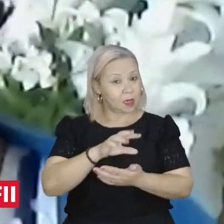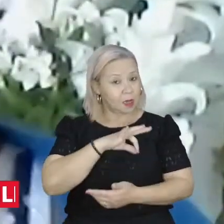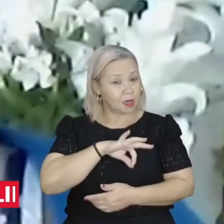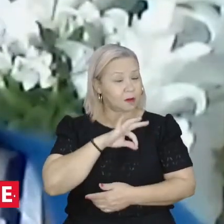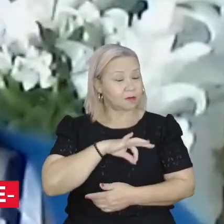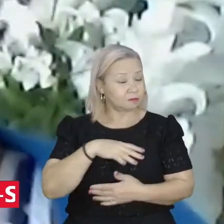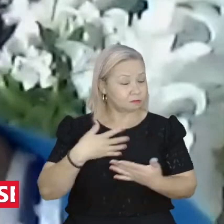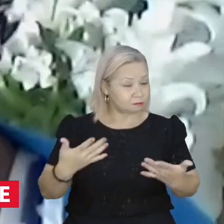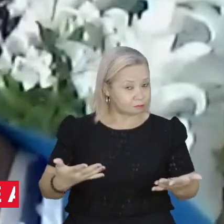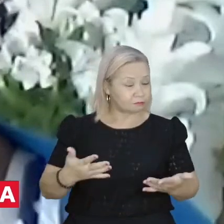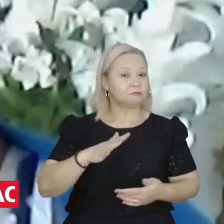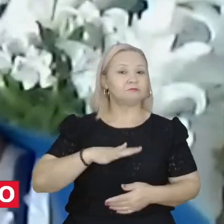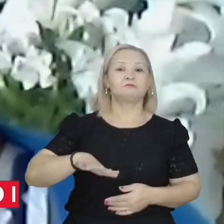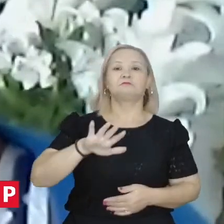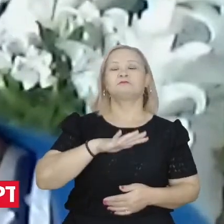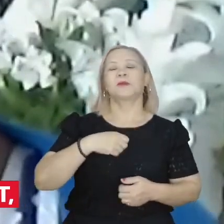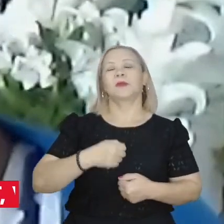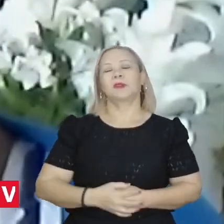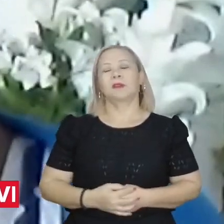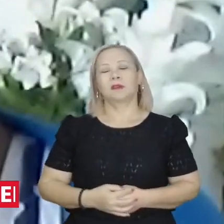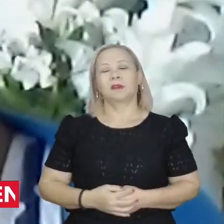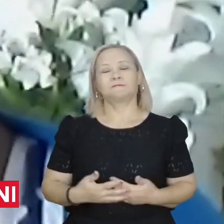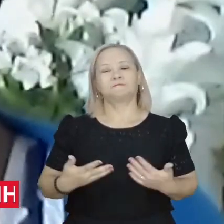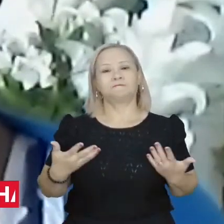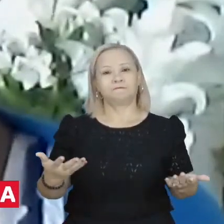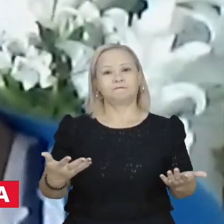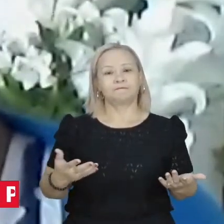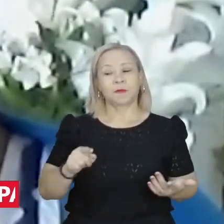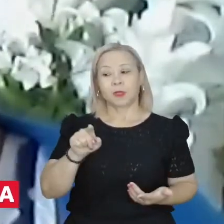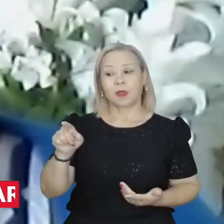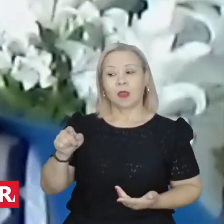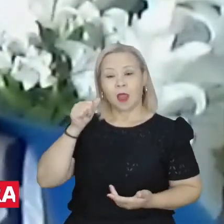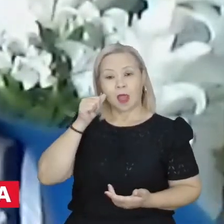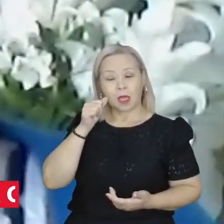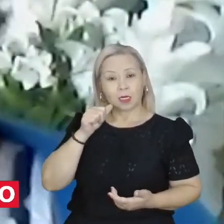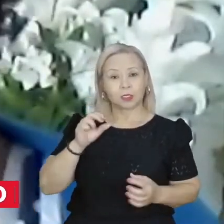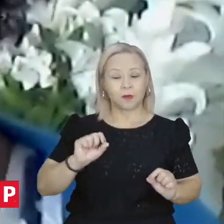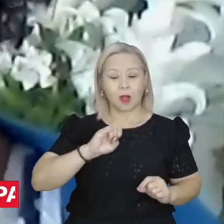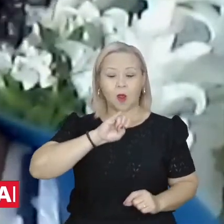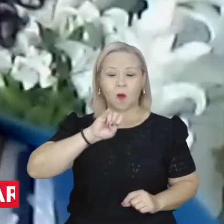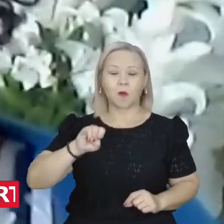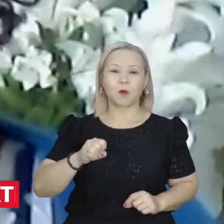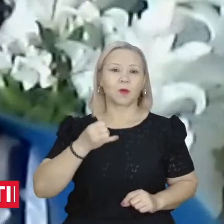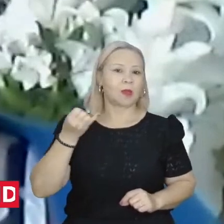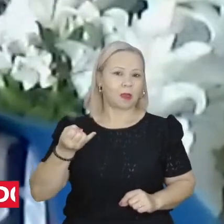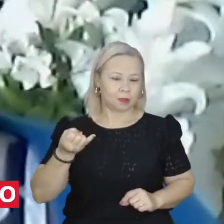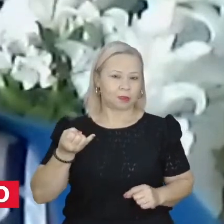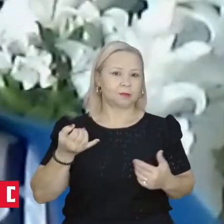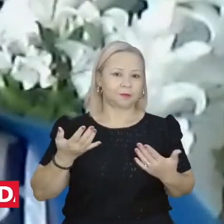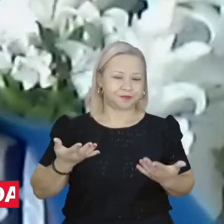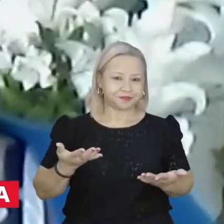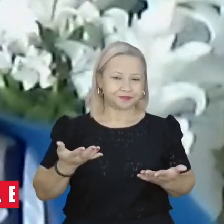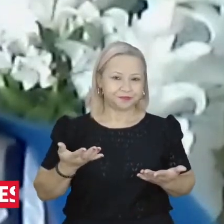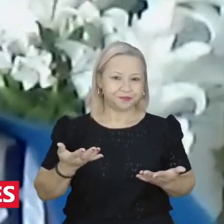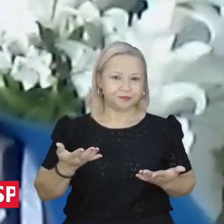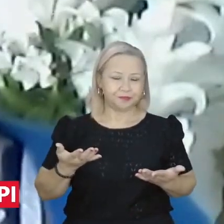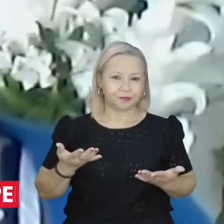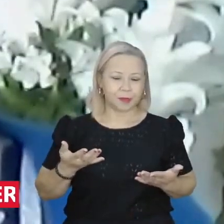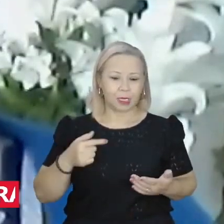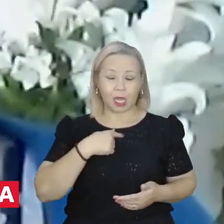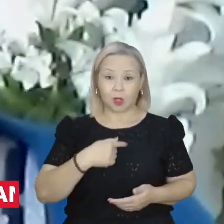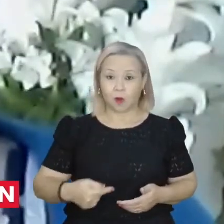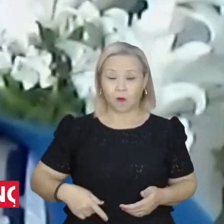conquistaram parte de direitos, nós continuamos lutando, e eu tive a honra de ser, depois de 20